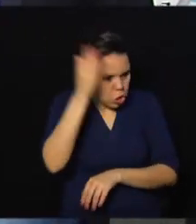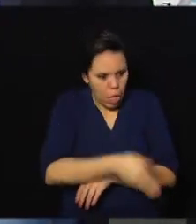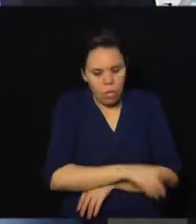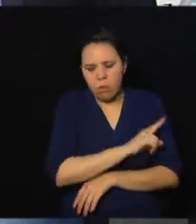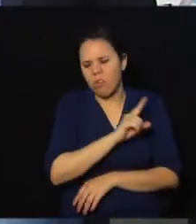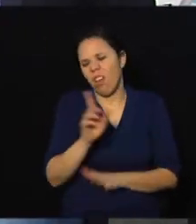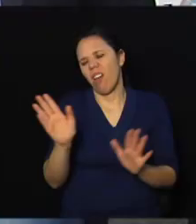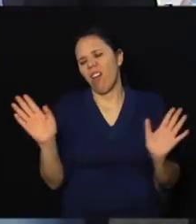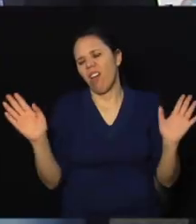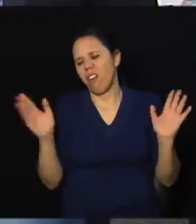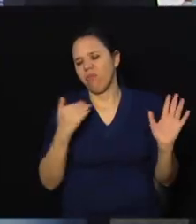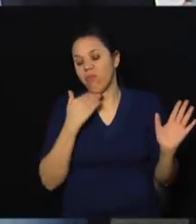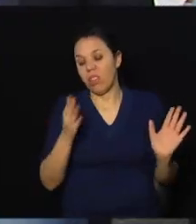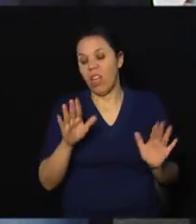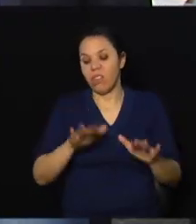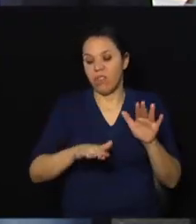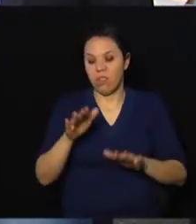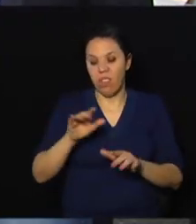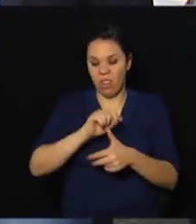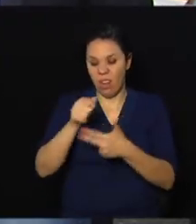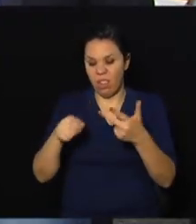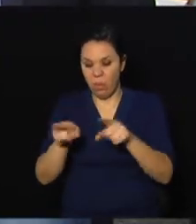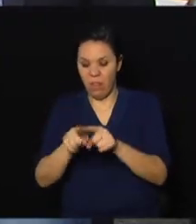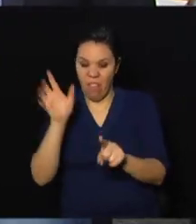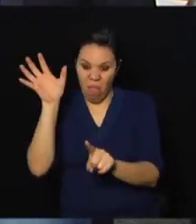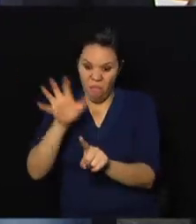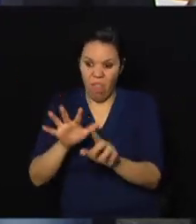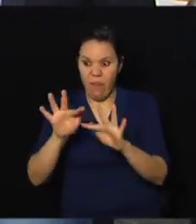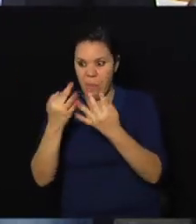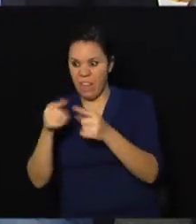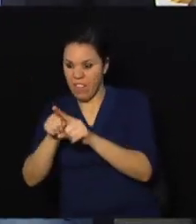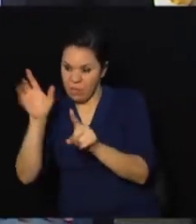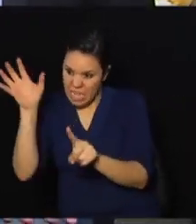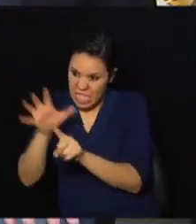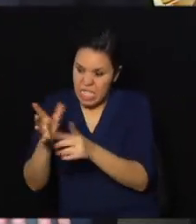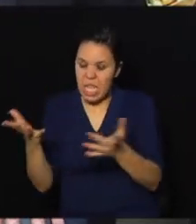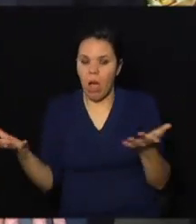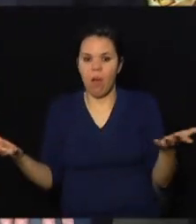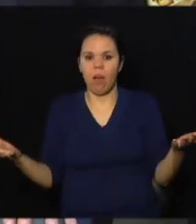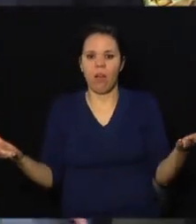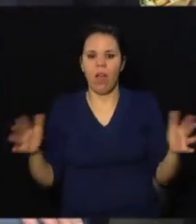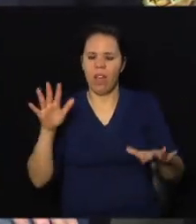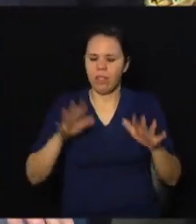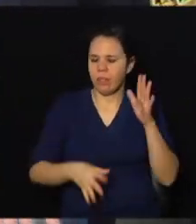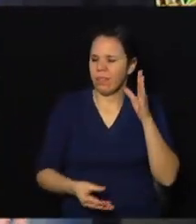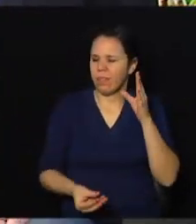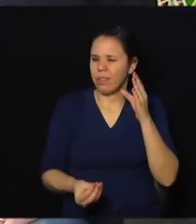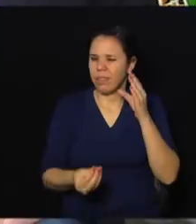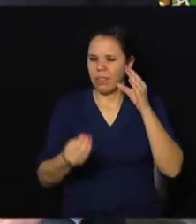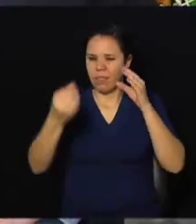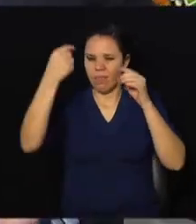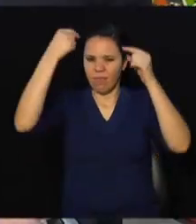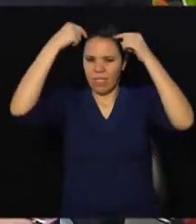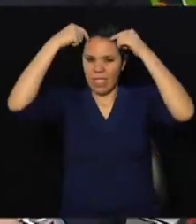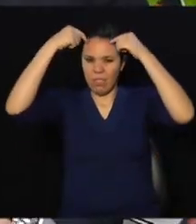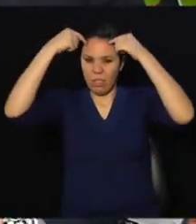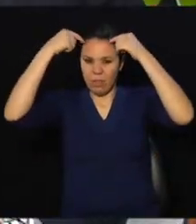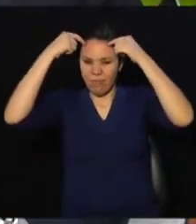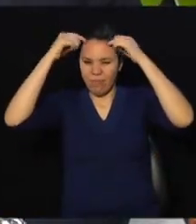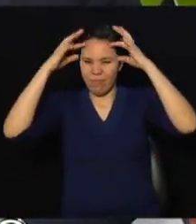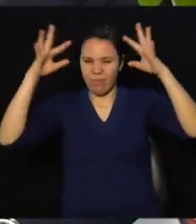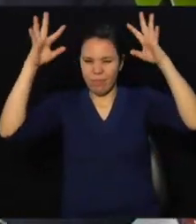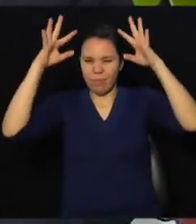além do Enem fazer pressão, a família também faz pressão. Dentro das armadilhas mentais, né, que existe, isso é chamado de